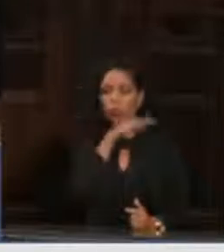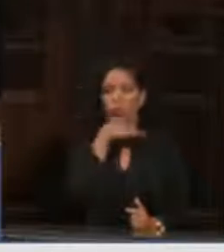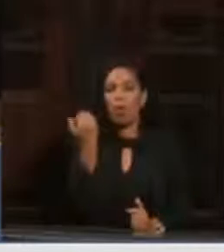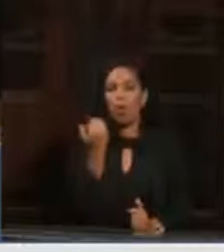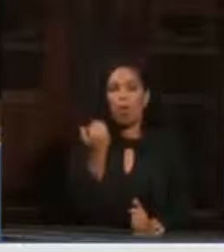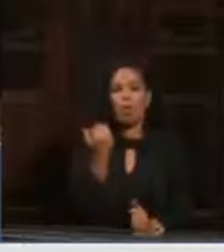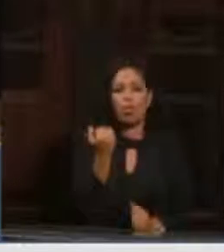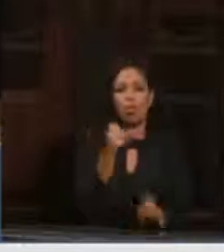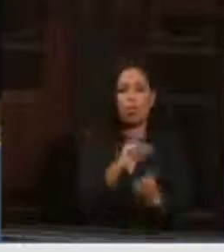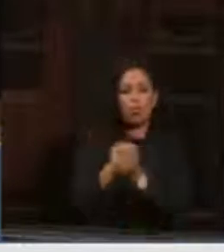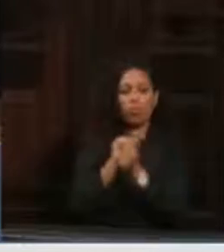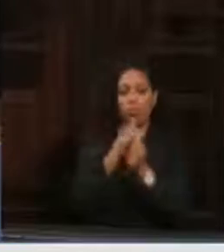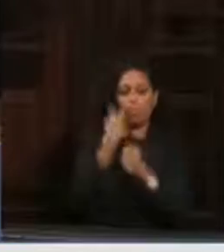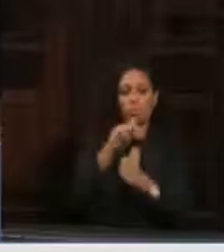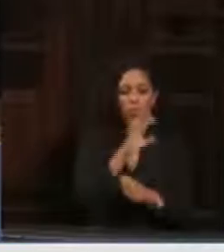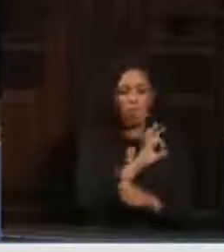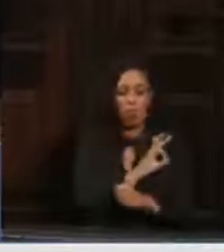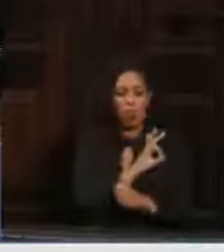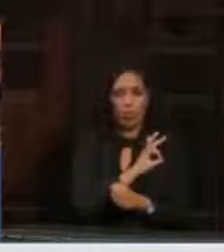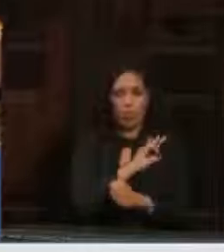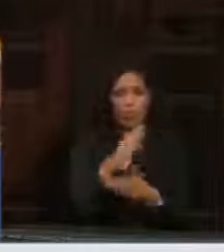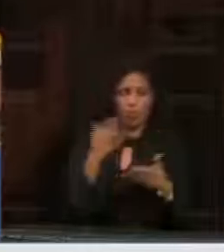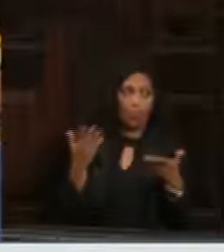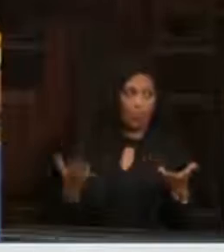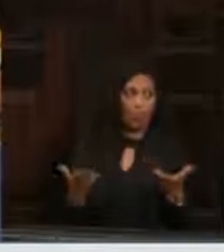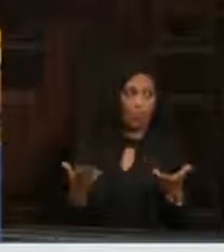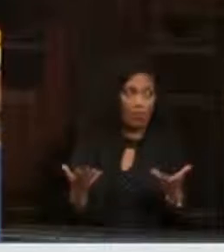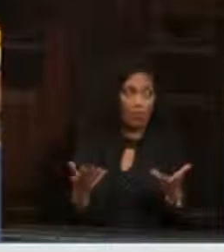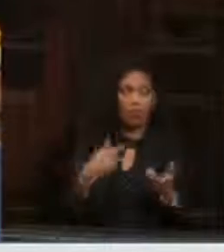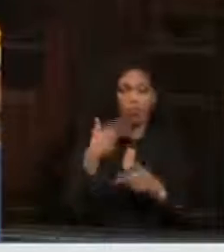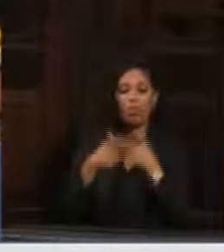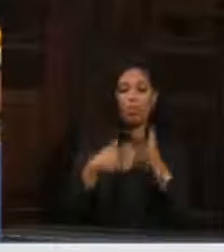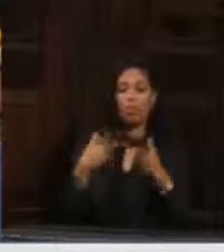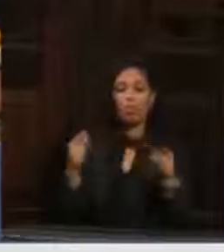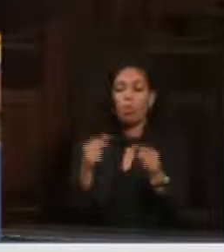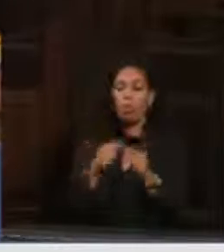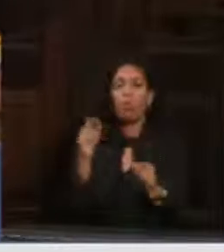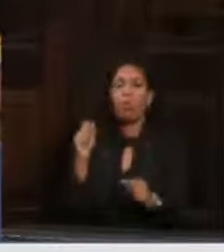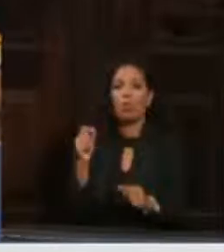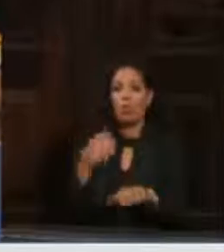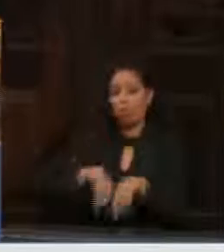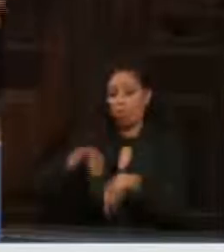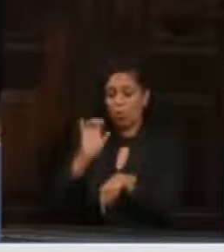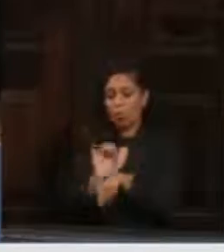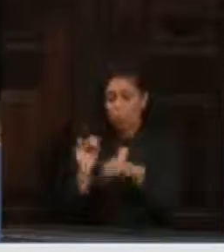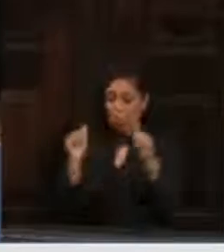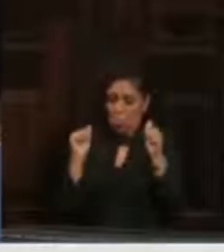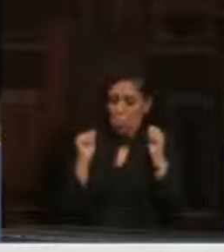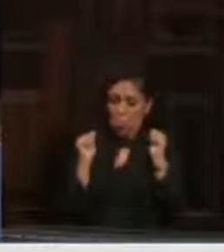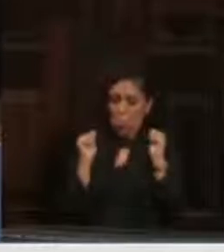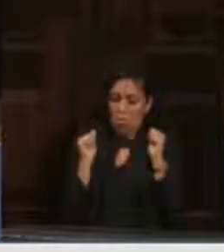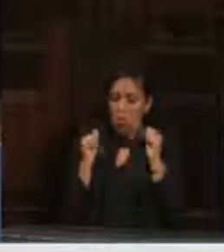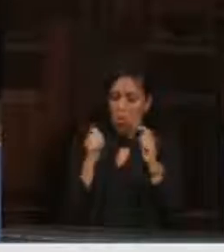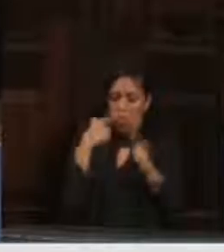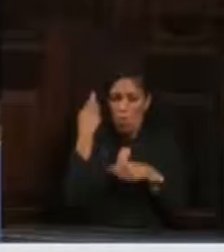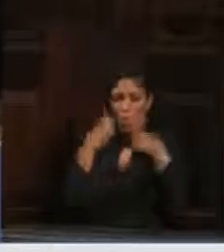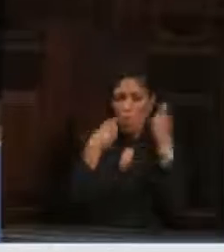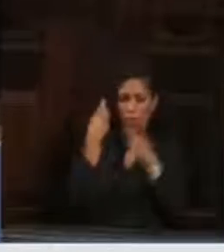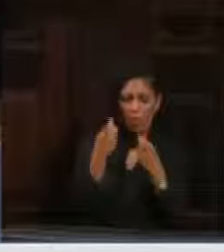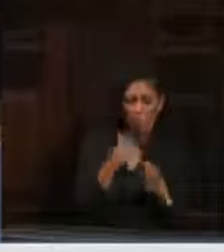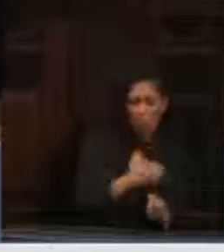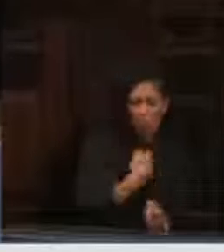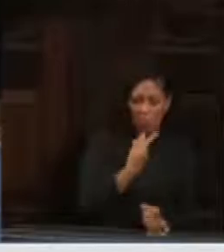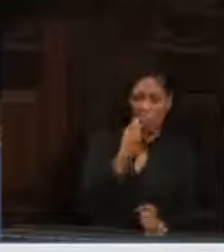quer dizer que o Estado hoje se omite tanto de resguardar a vida desse policial quanto